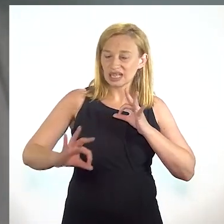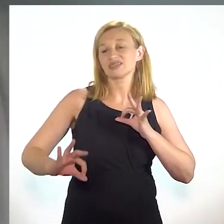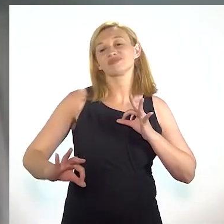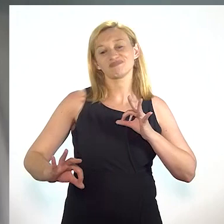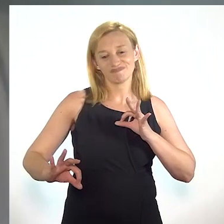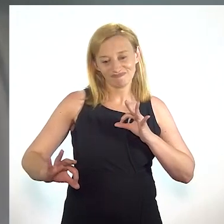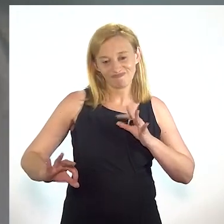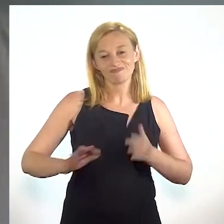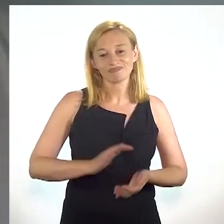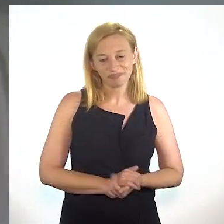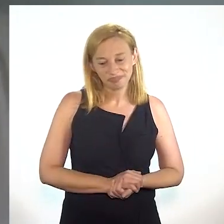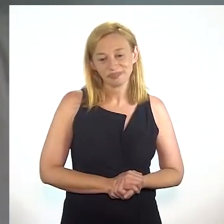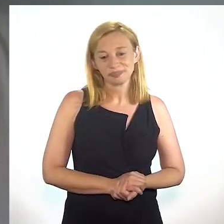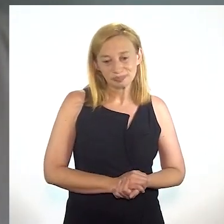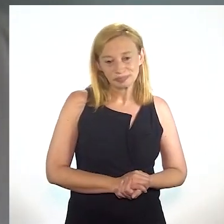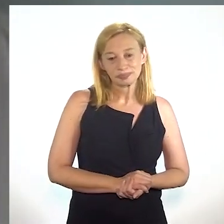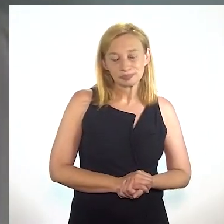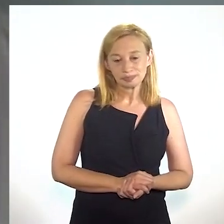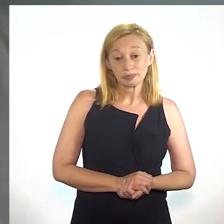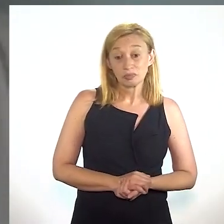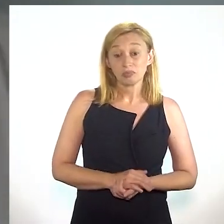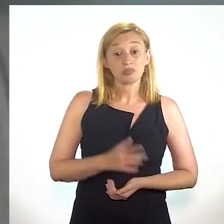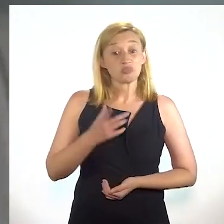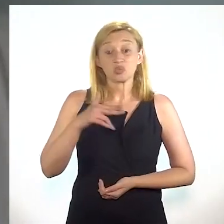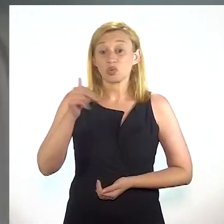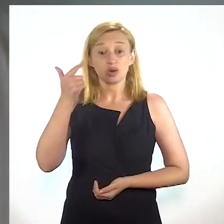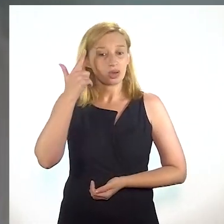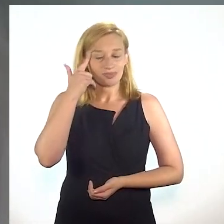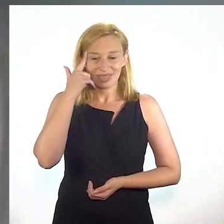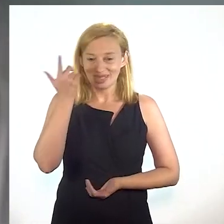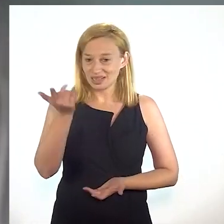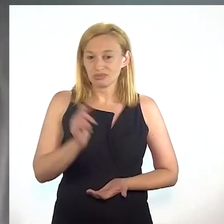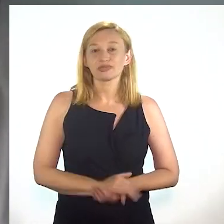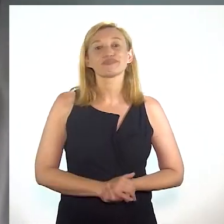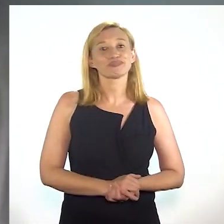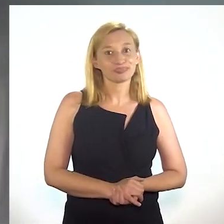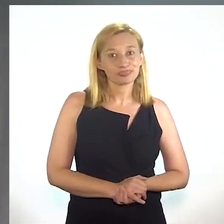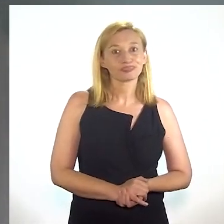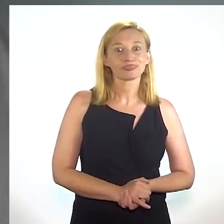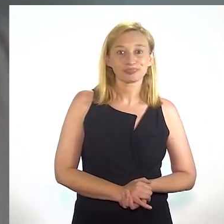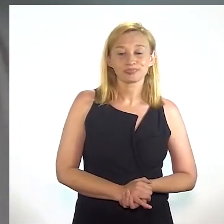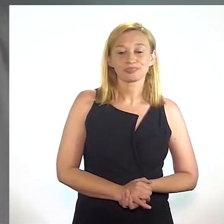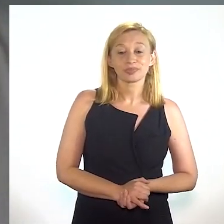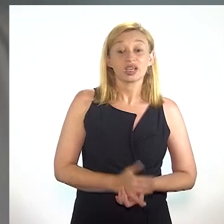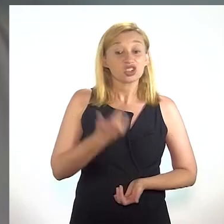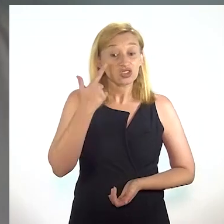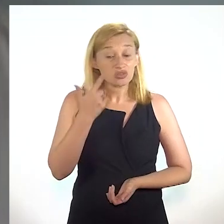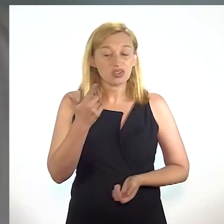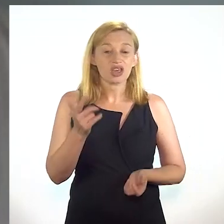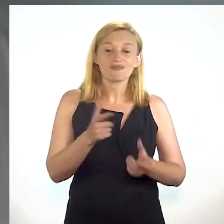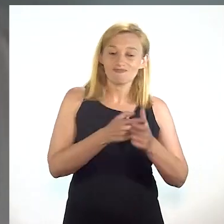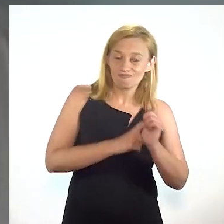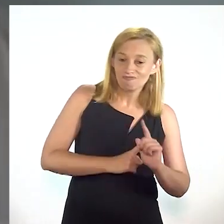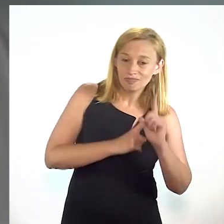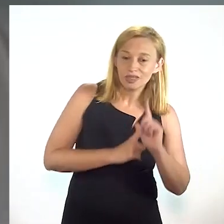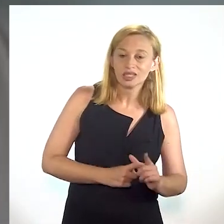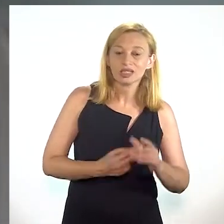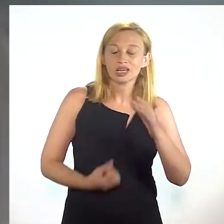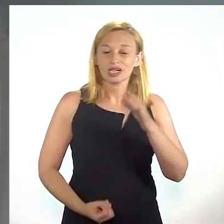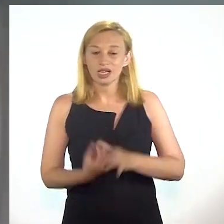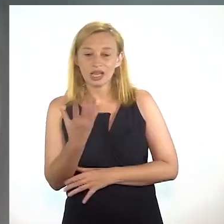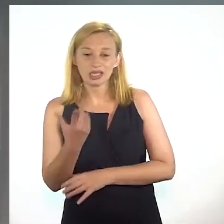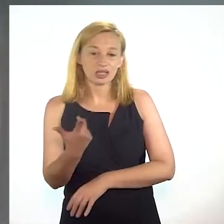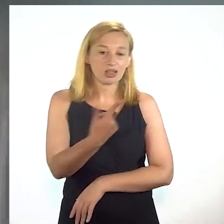ela vai ser ela atravessa um período muito mais longo do que a gente podia imaginar, e a gente vê